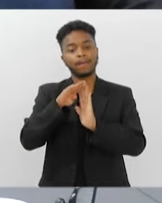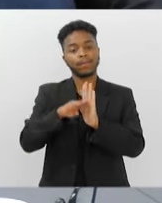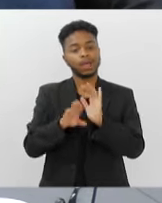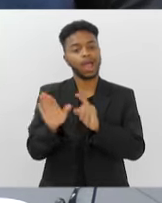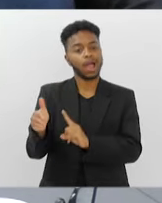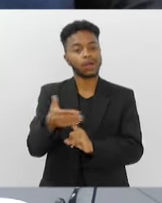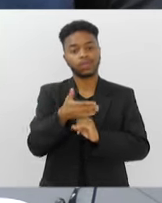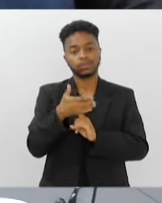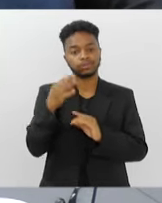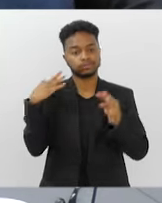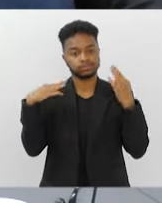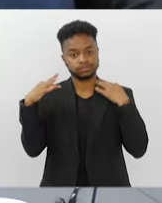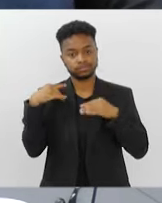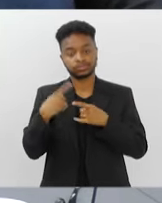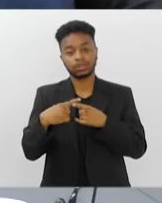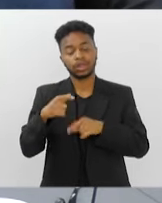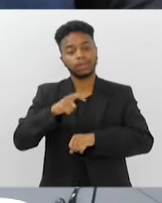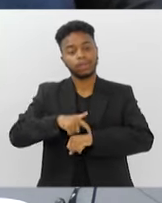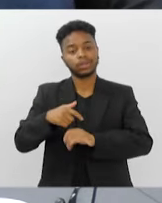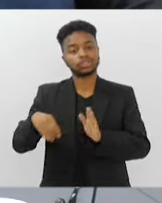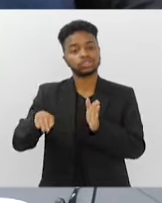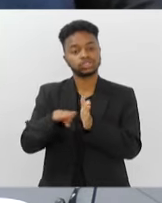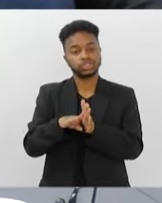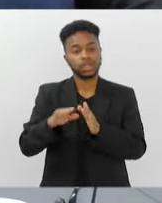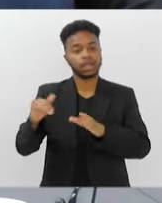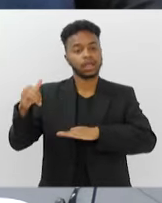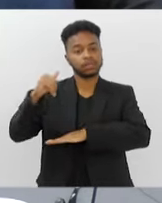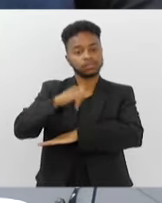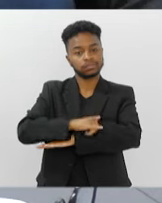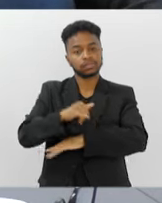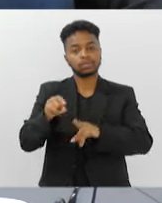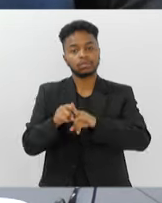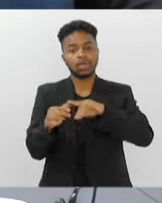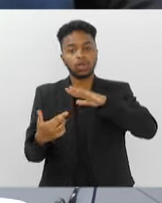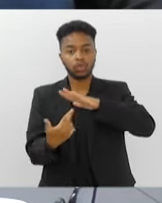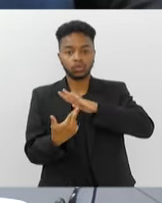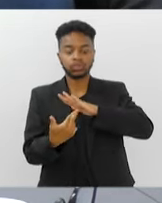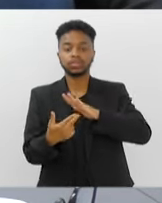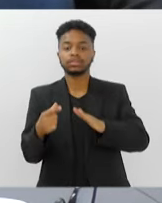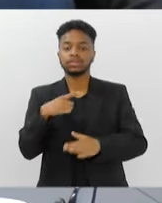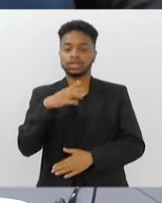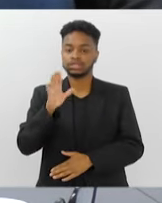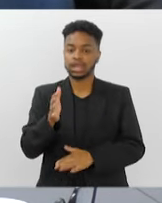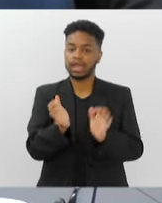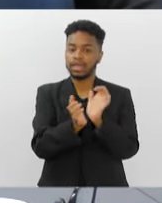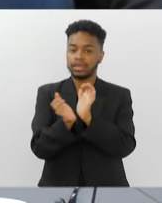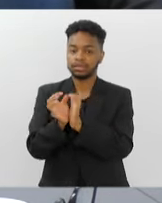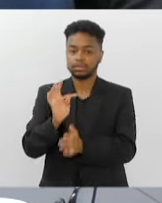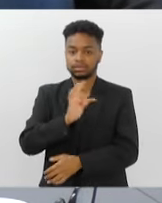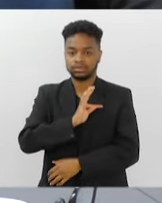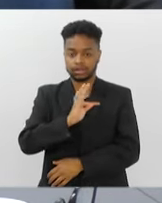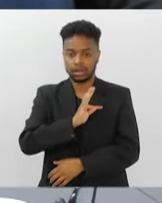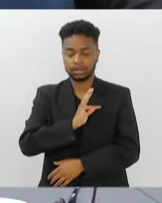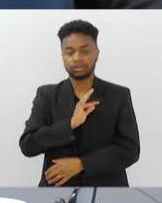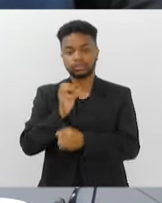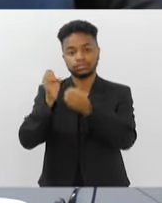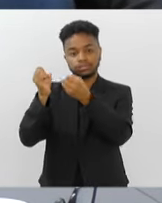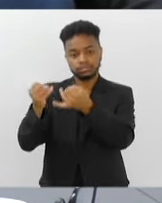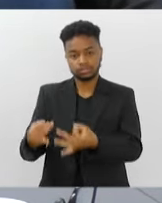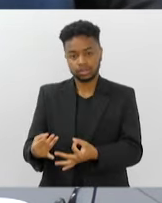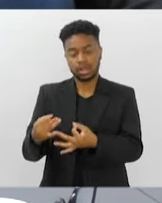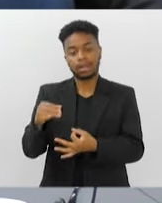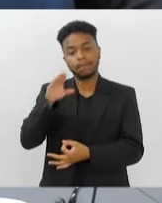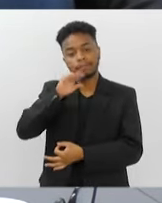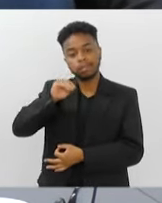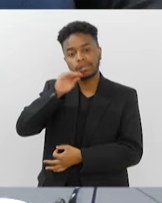turista chega nos aeroportos na rodoviária ele já é abordado por uma equipe técnica falando no idioma